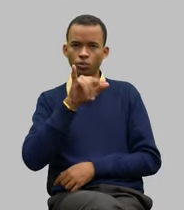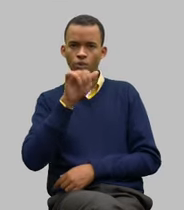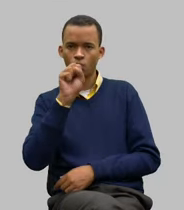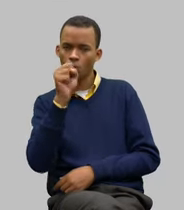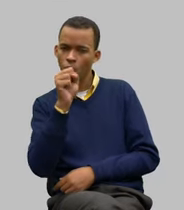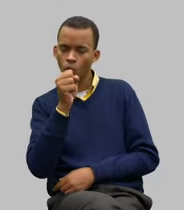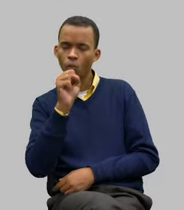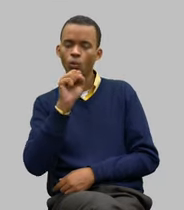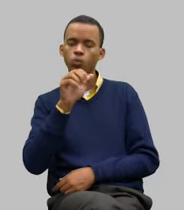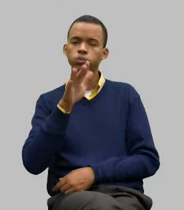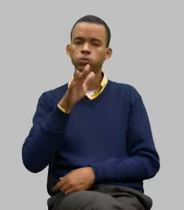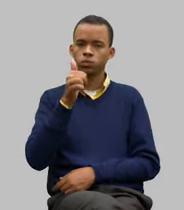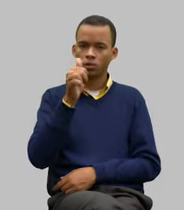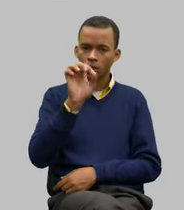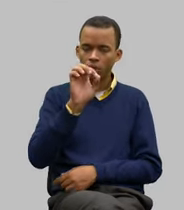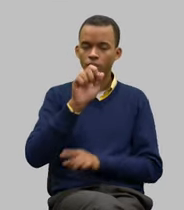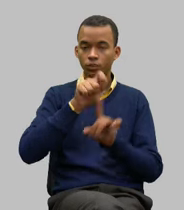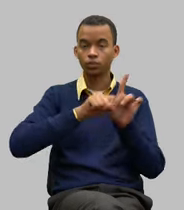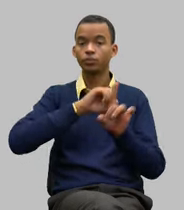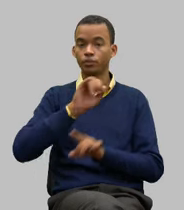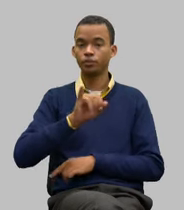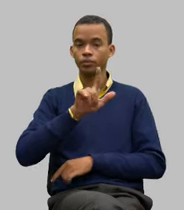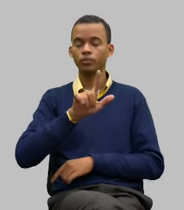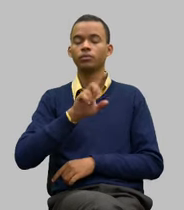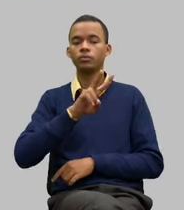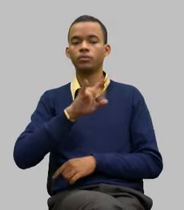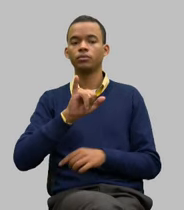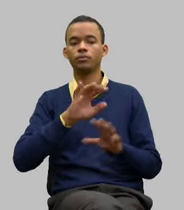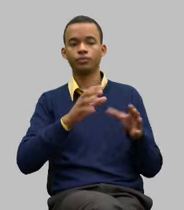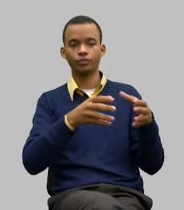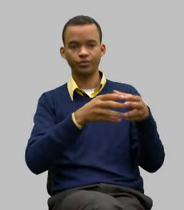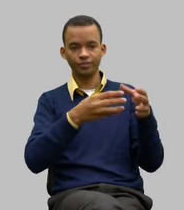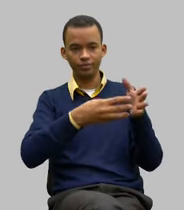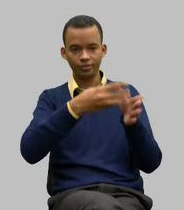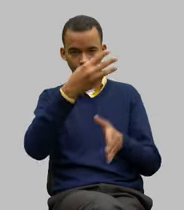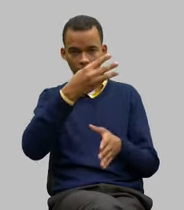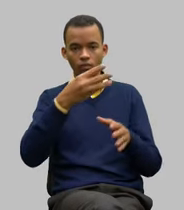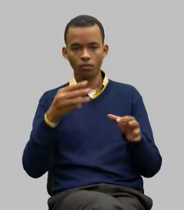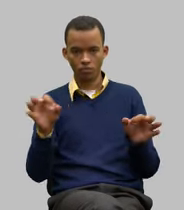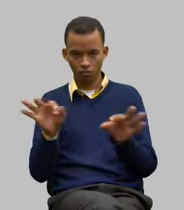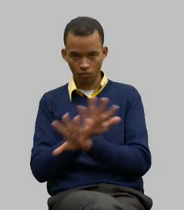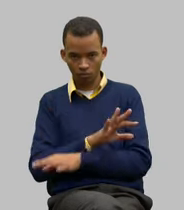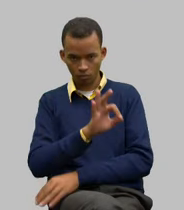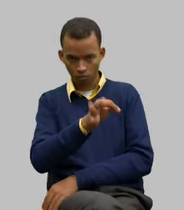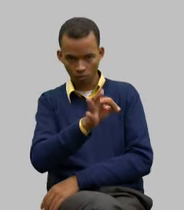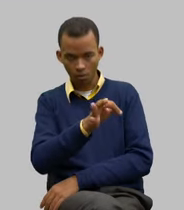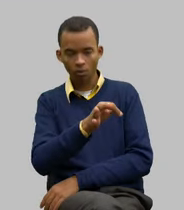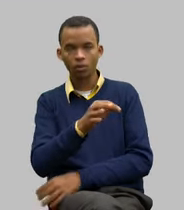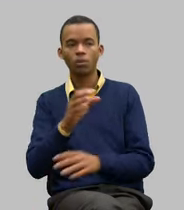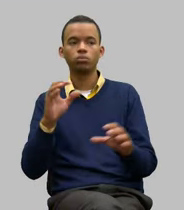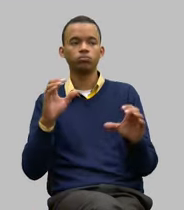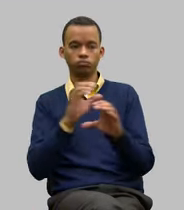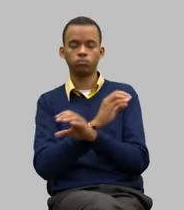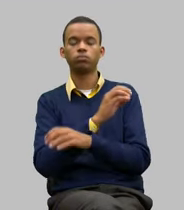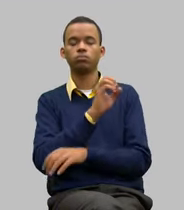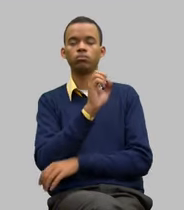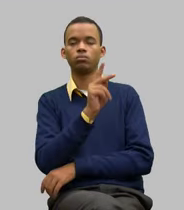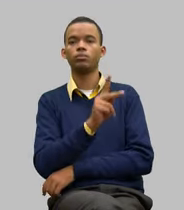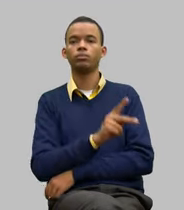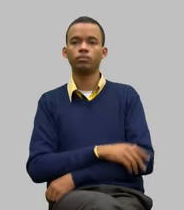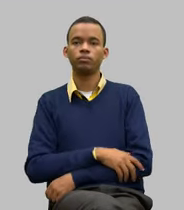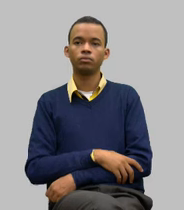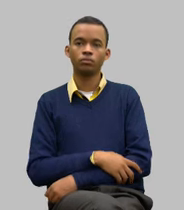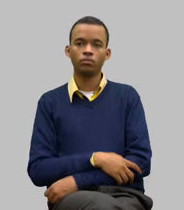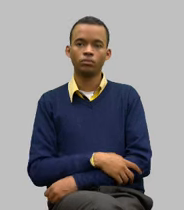aproximadamente 8 a 10 de Julho chama a terceira turma daquele último concurso e completa tudo completa Ok eh a semelhança do